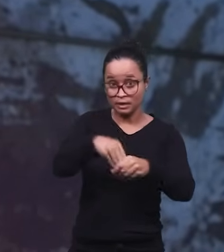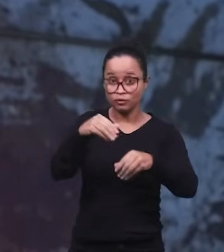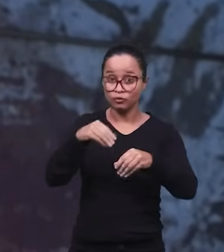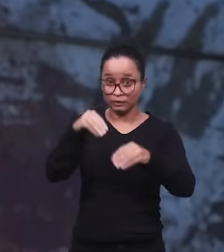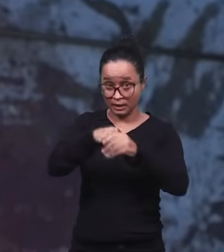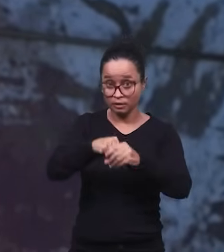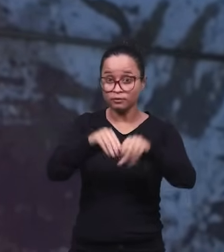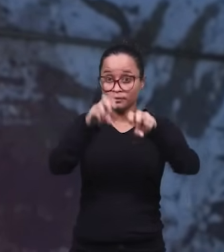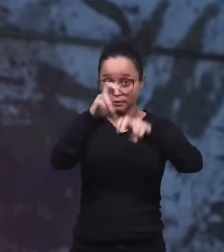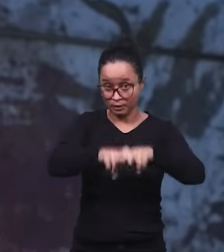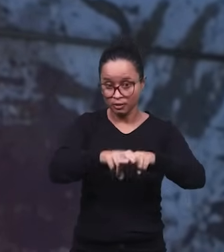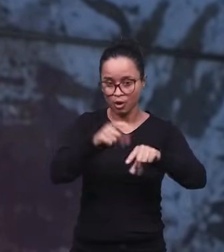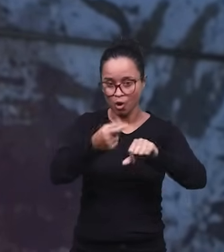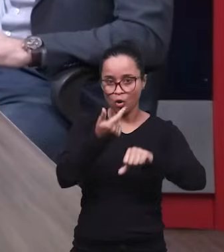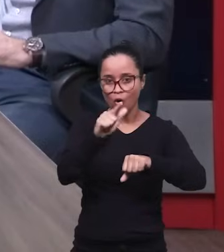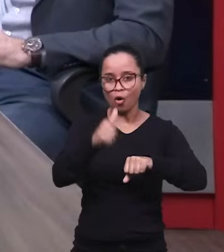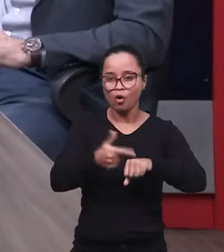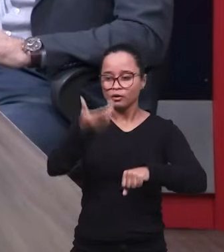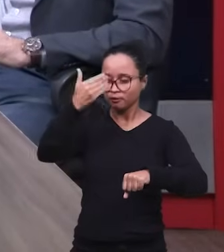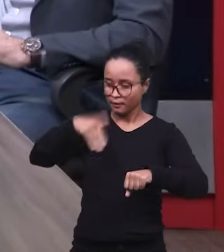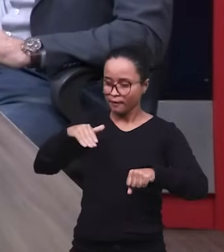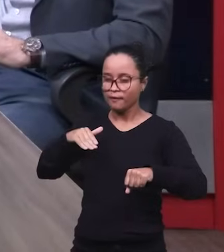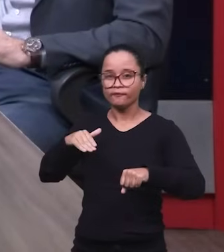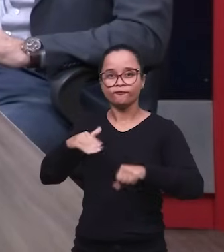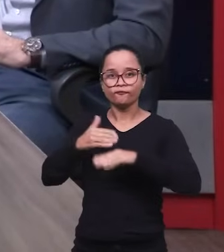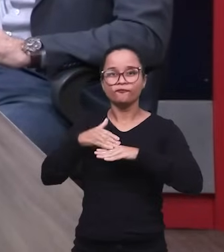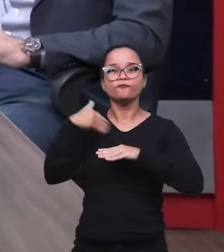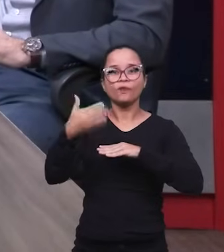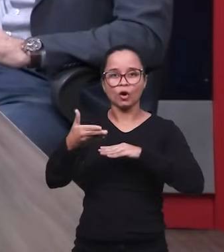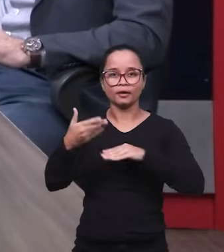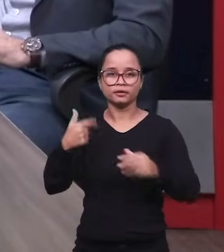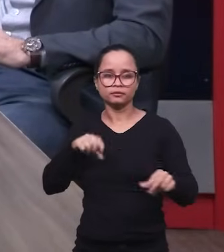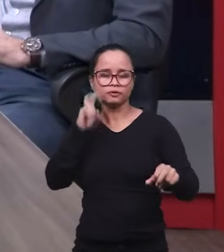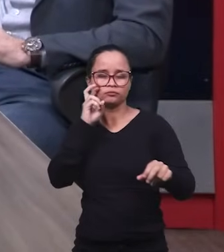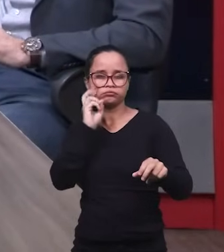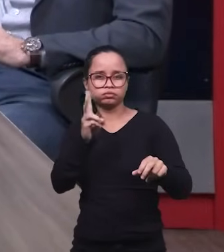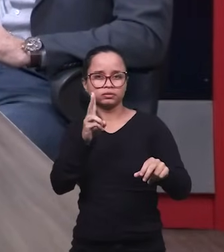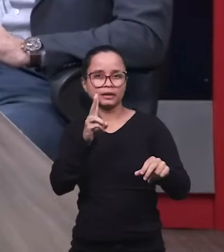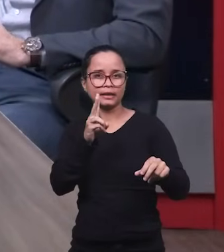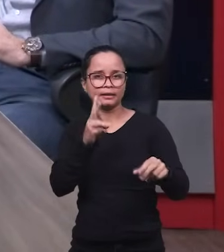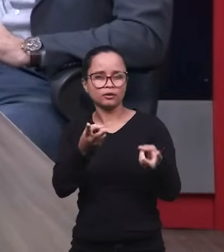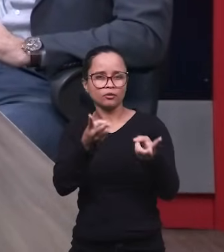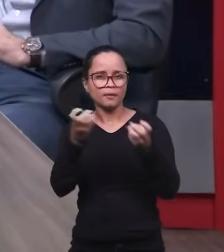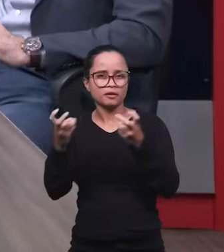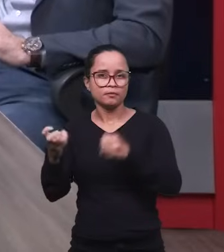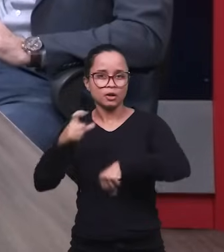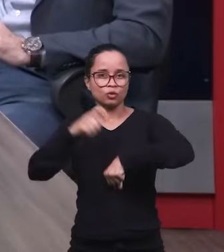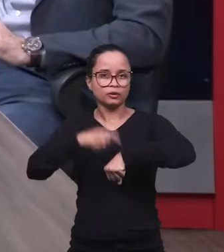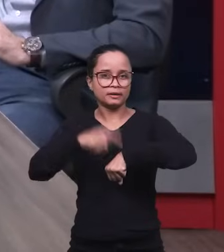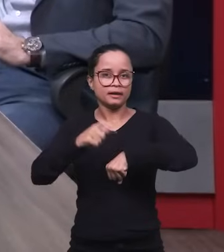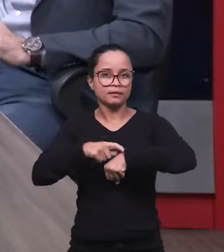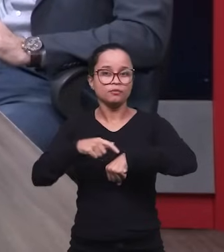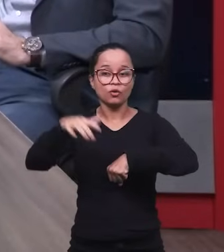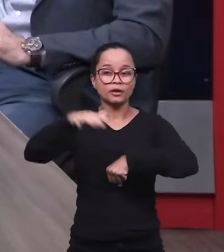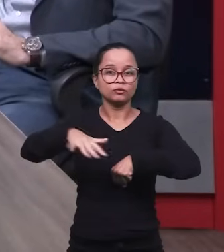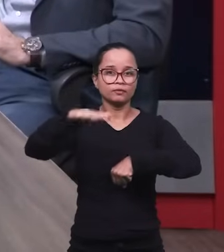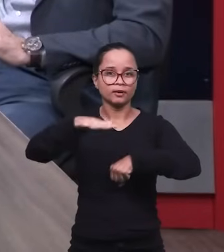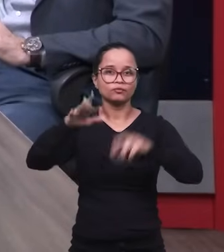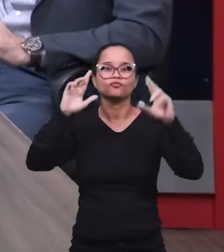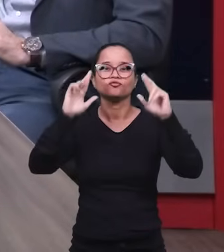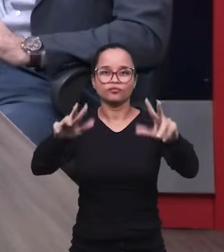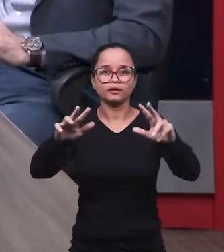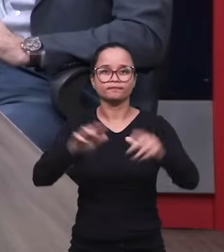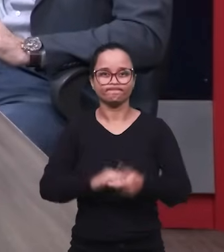uma perspectiva, uma percepção do tempo ali diferente. Tempo e do espaço, né? Isso